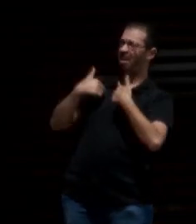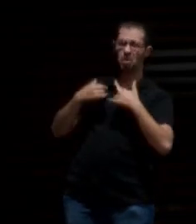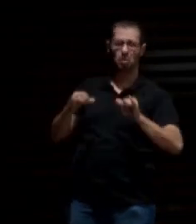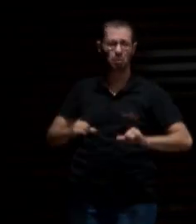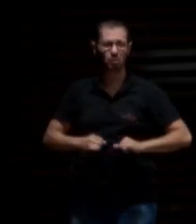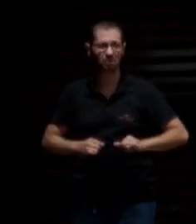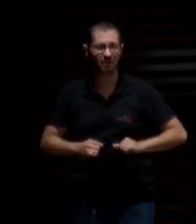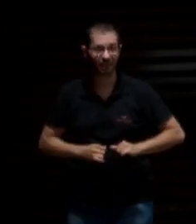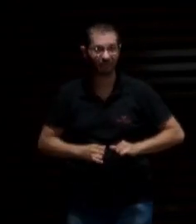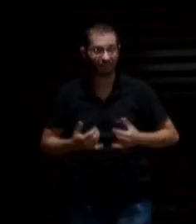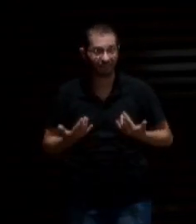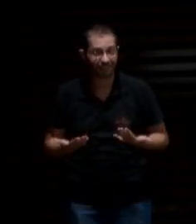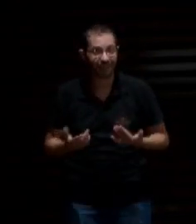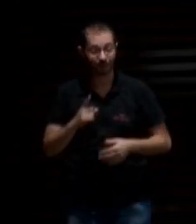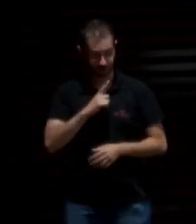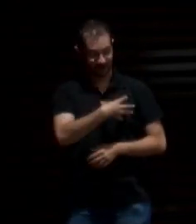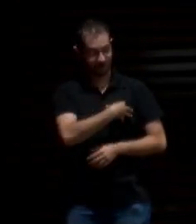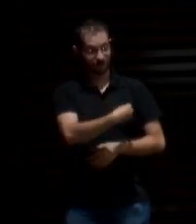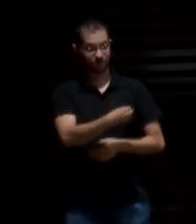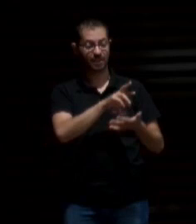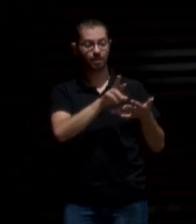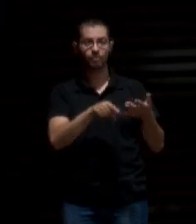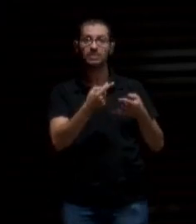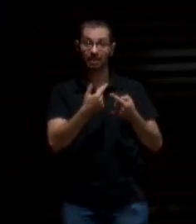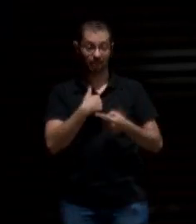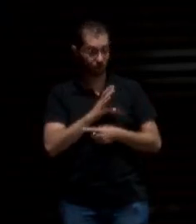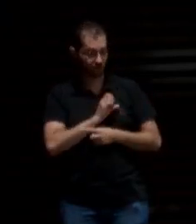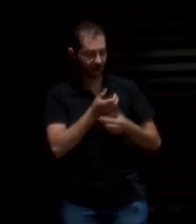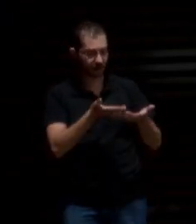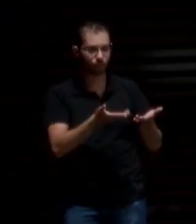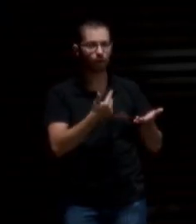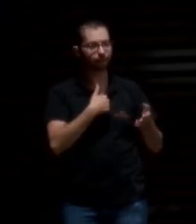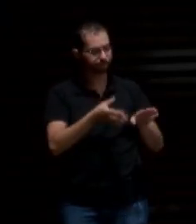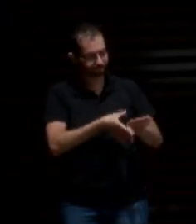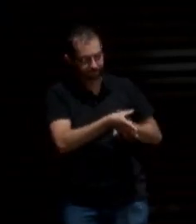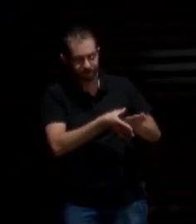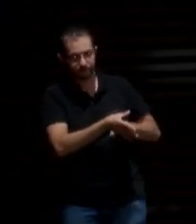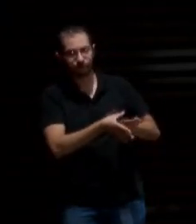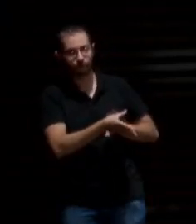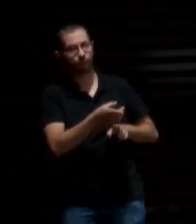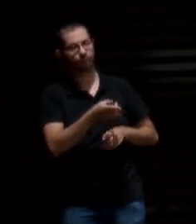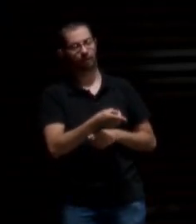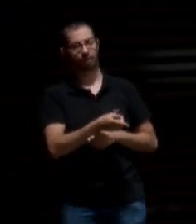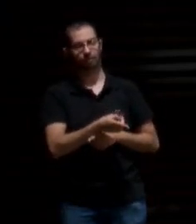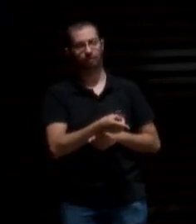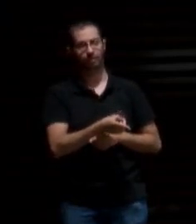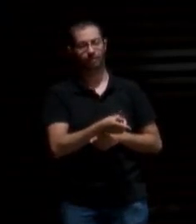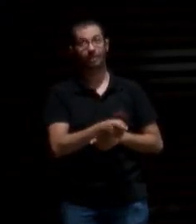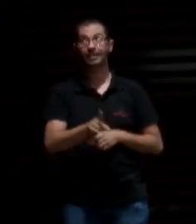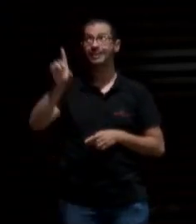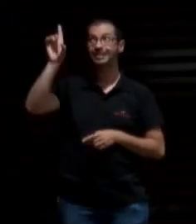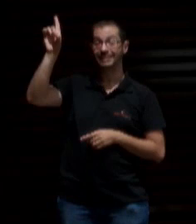Eu tenho filhos. E porque eu os amo, eu os corrijo. Justamente porque Deus